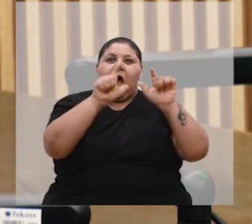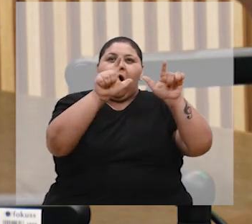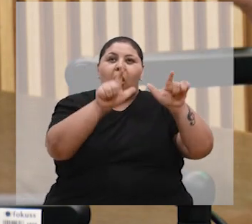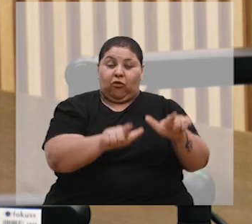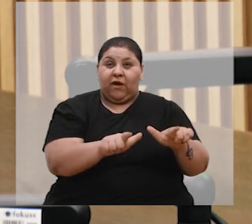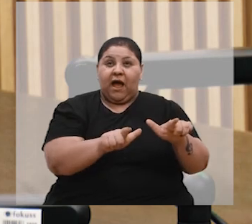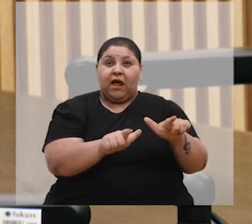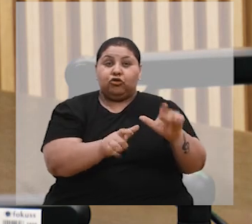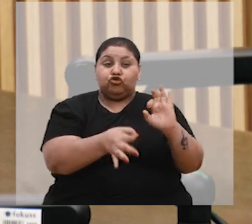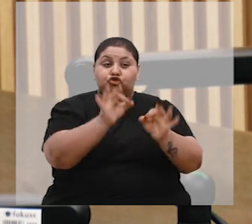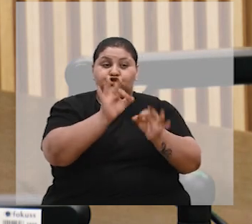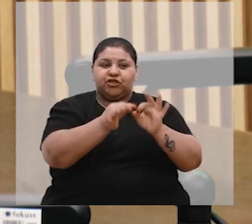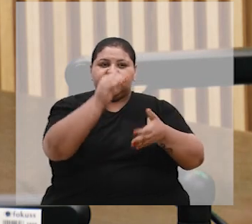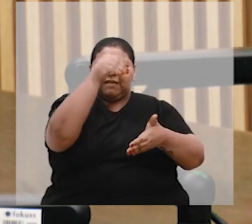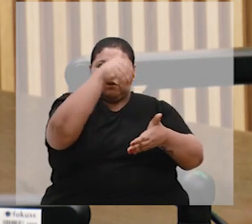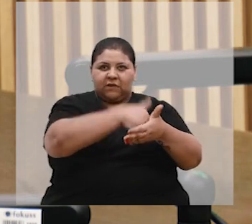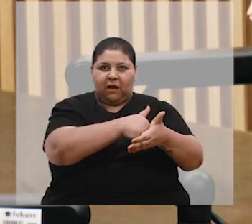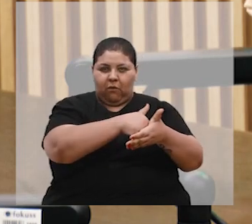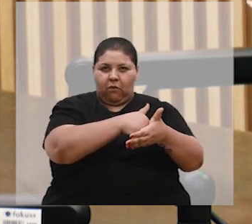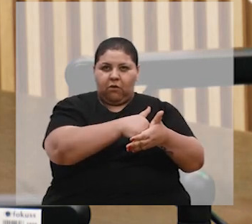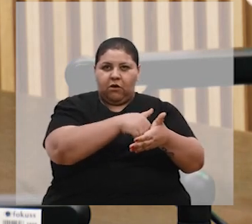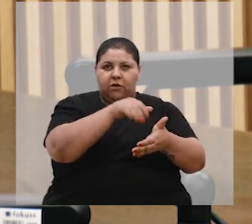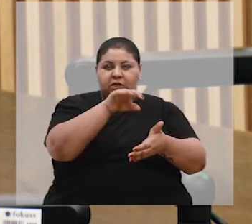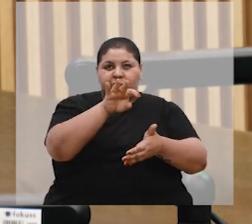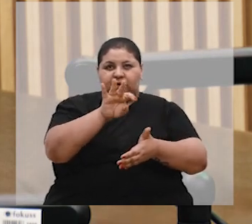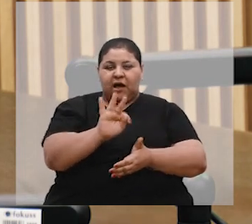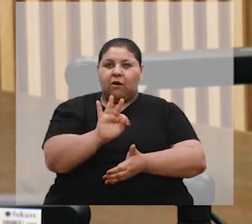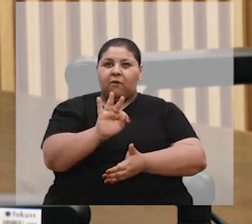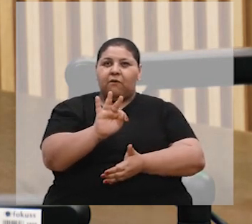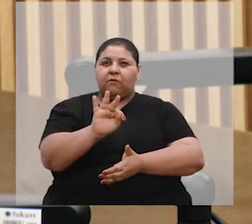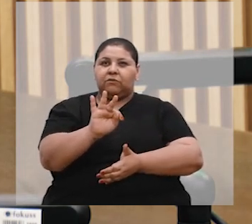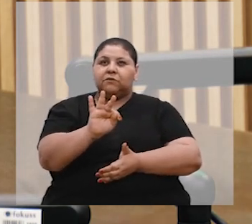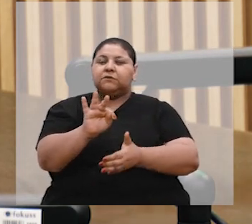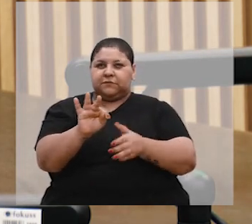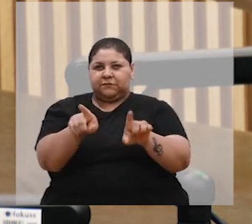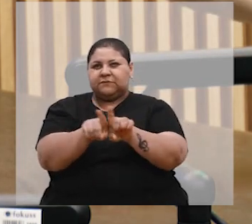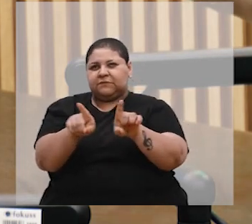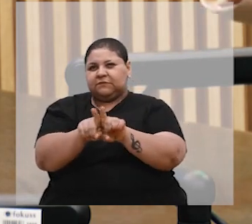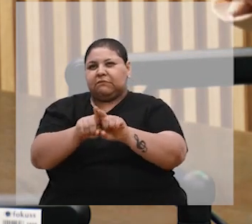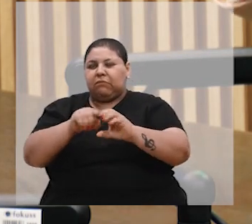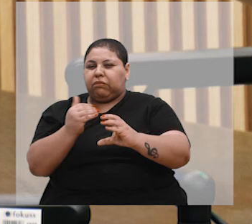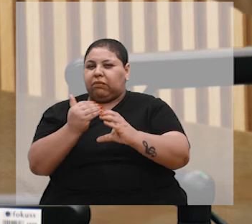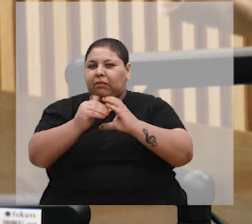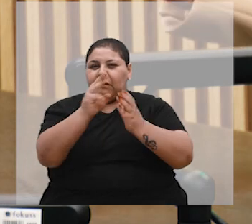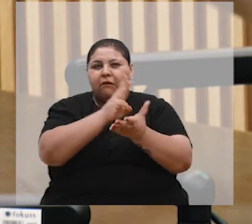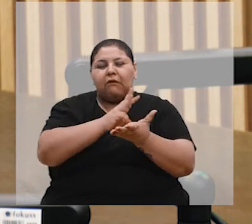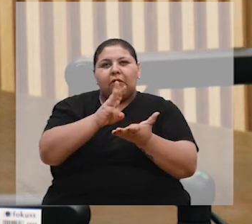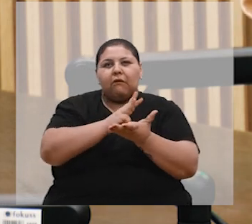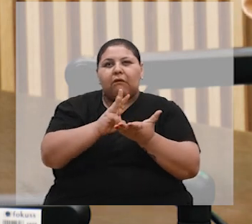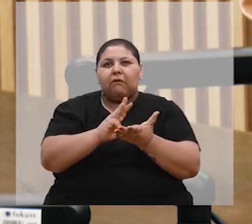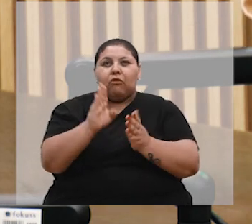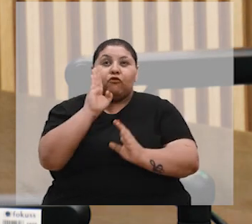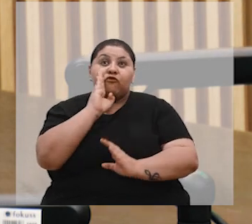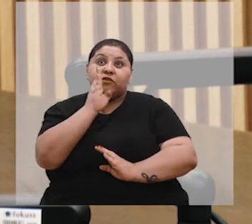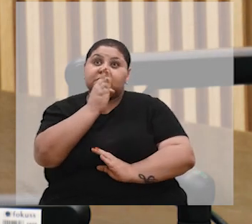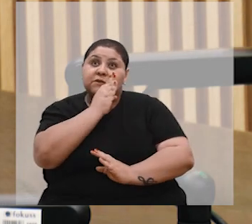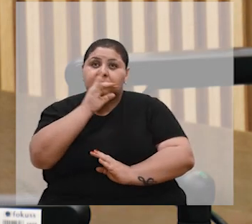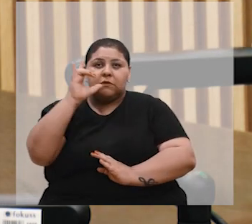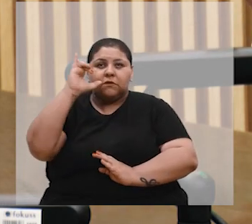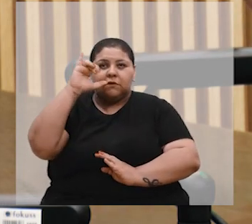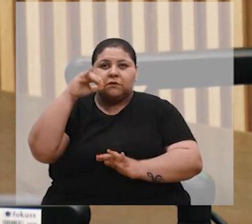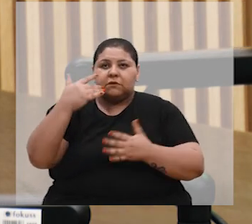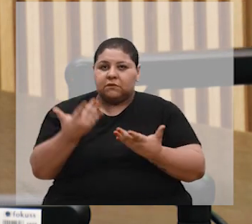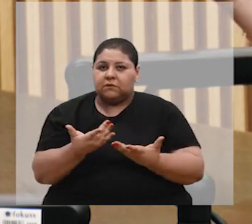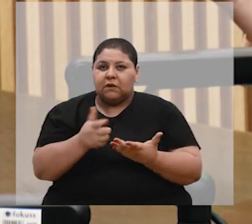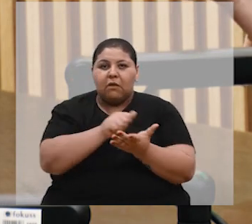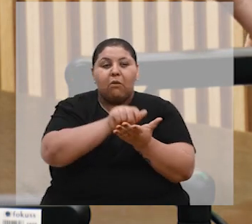era oficial, né? Esses rapazes, então, eles promoviam ela de forma a reencaminhar no WhatsApp, no Facebook, no Instagram. Eles acabaram